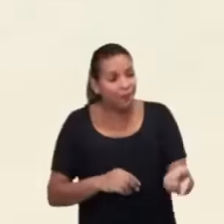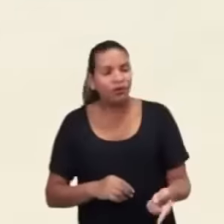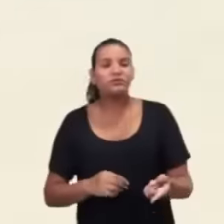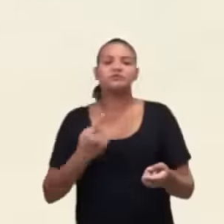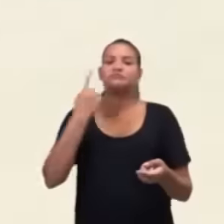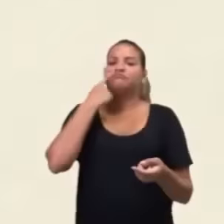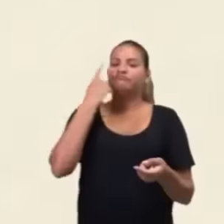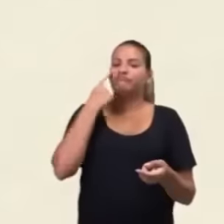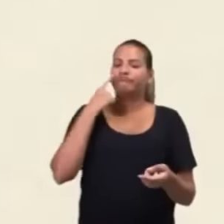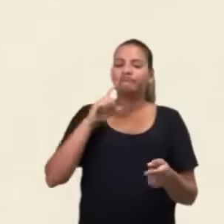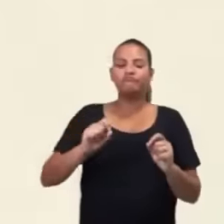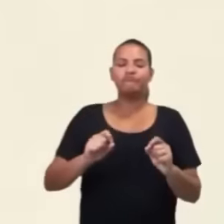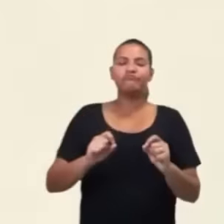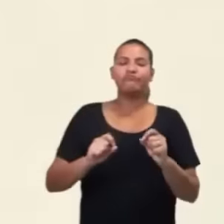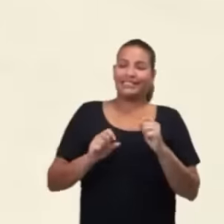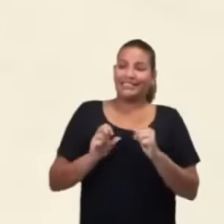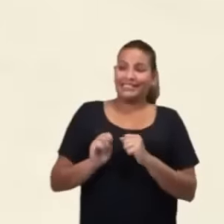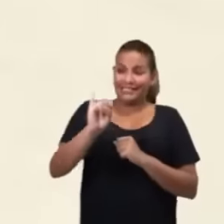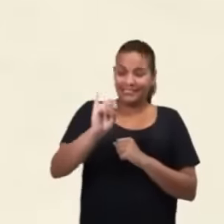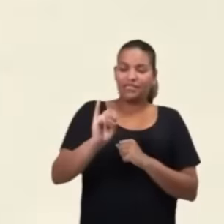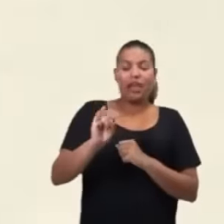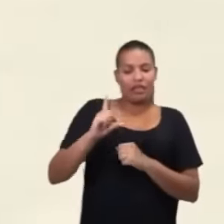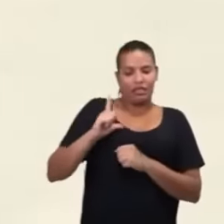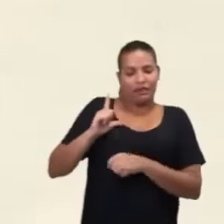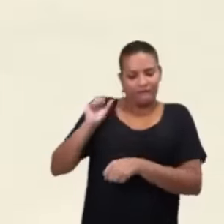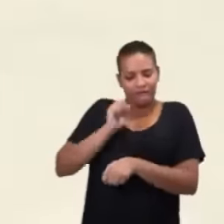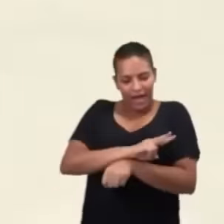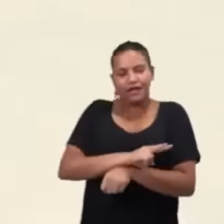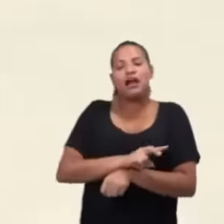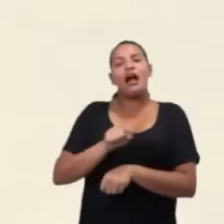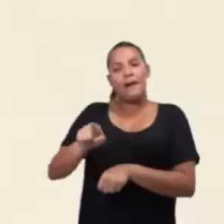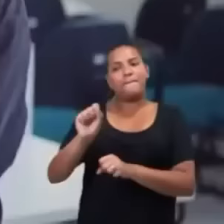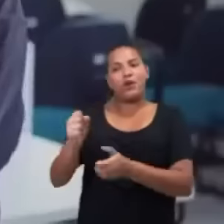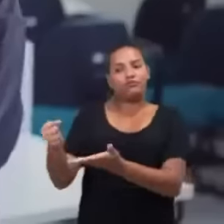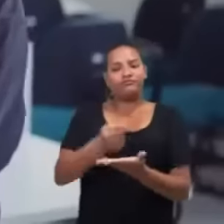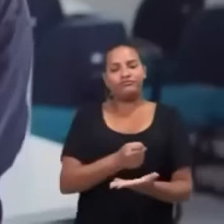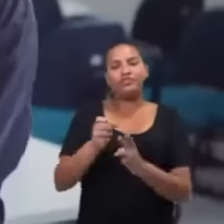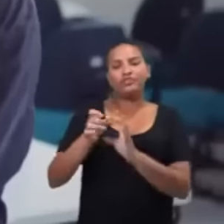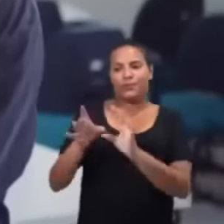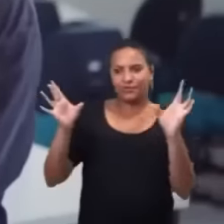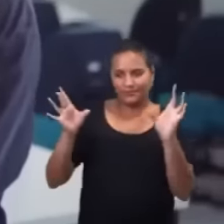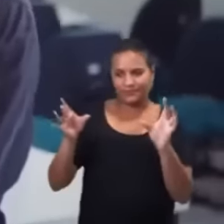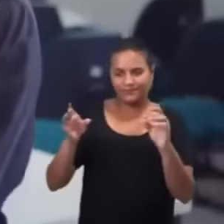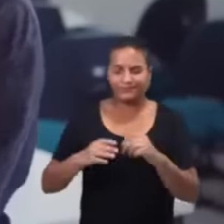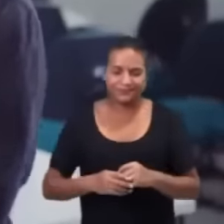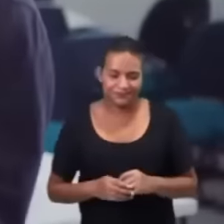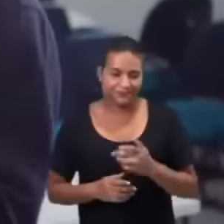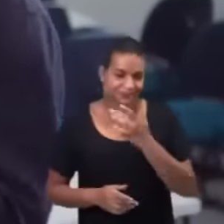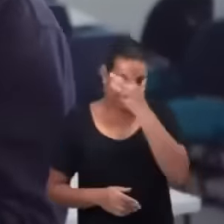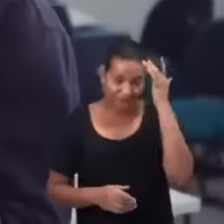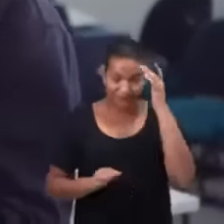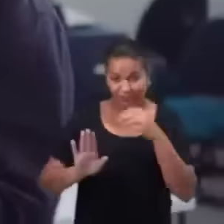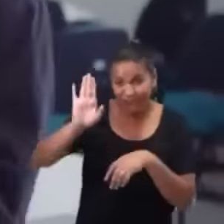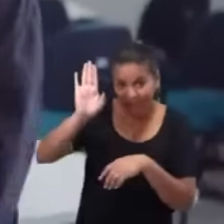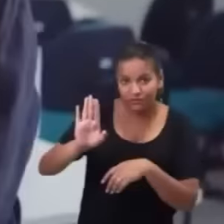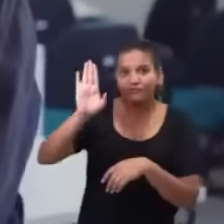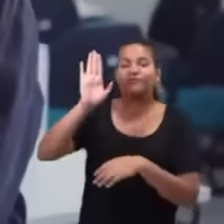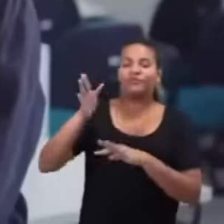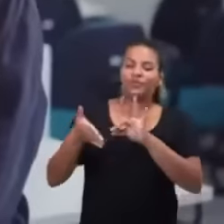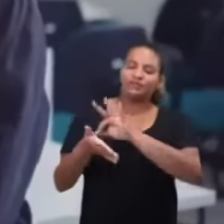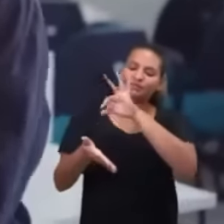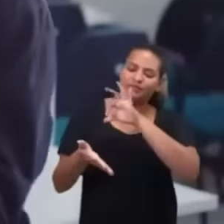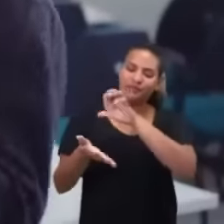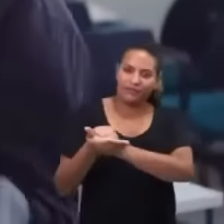que ele fique à disposição da secretaria. Os candidatos, quando se inscrevem no processo, eles podem ser